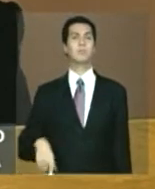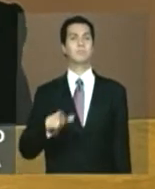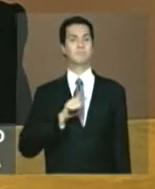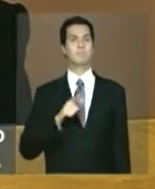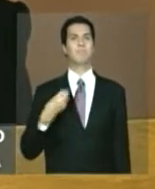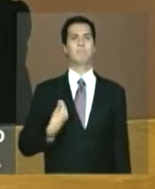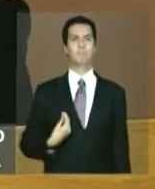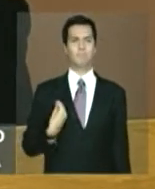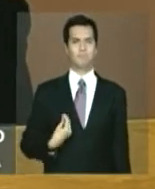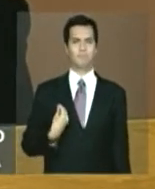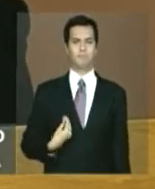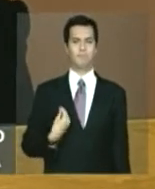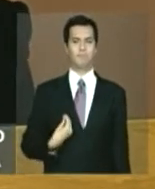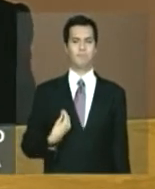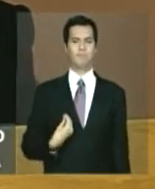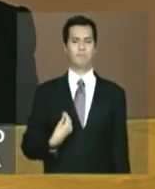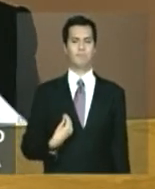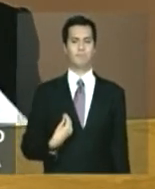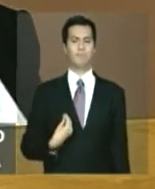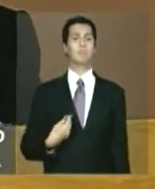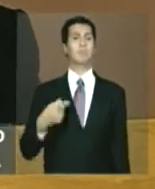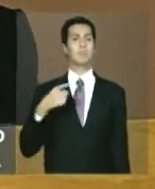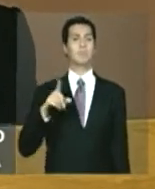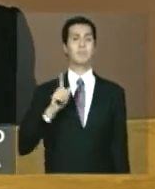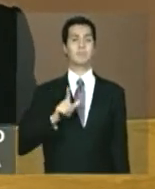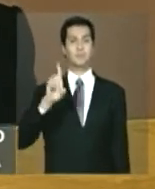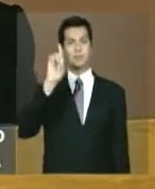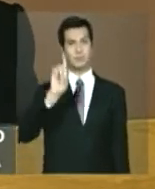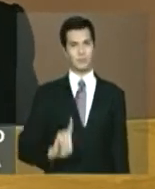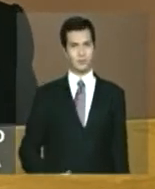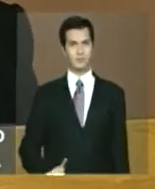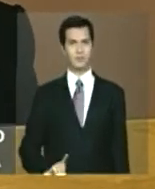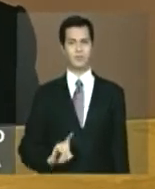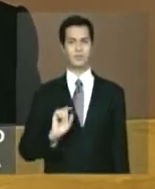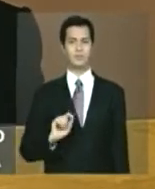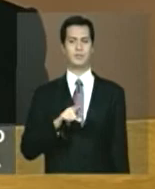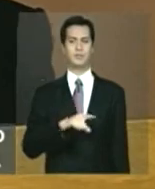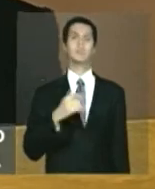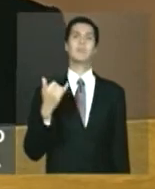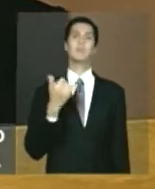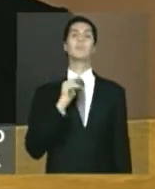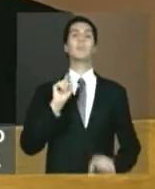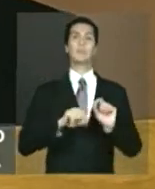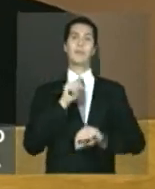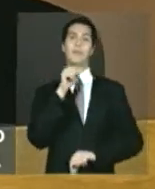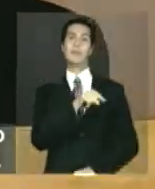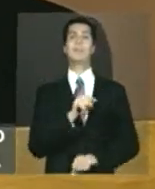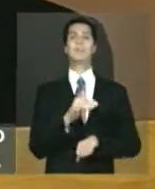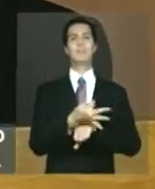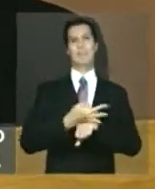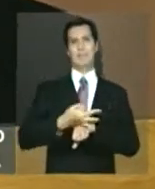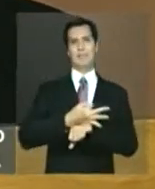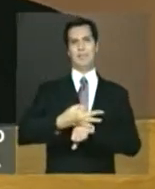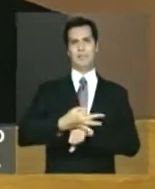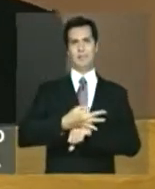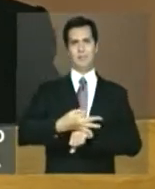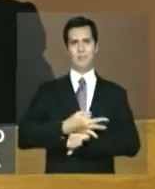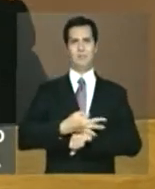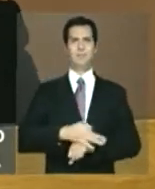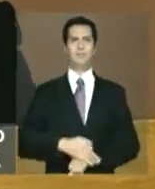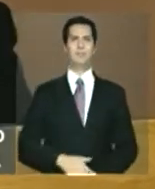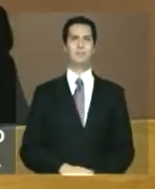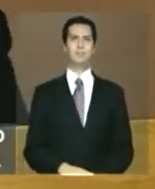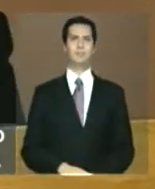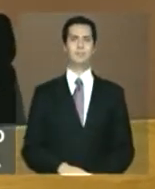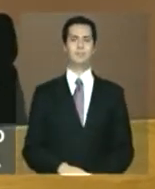com muito com muito direito eh gozando das férias não é porque